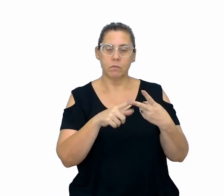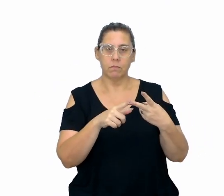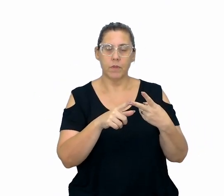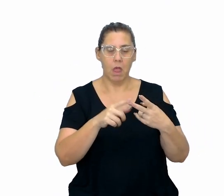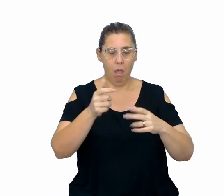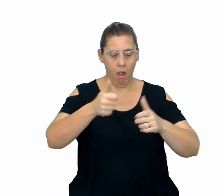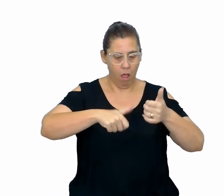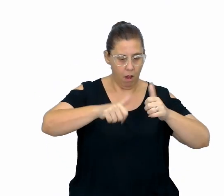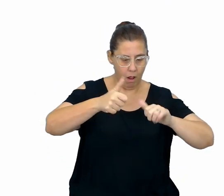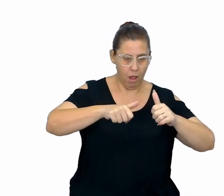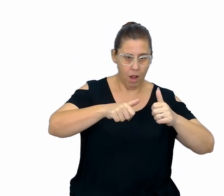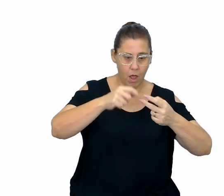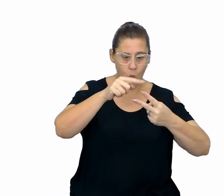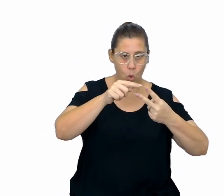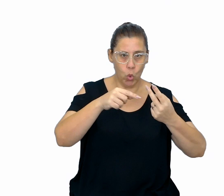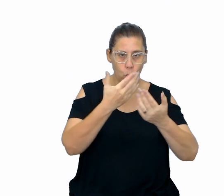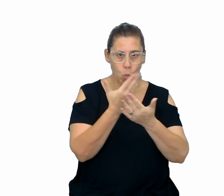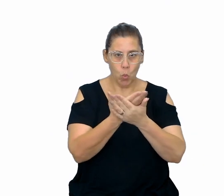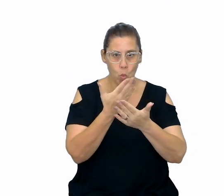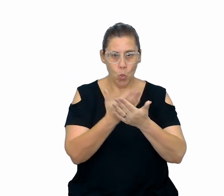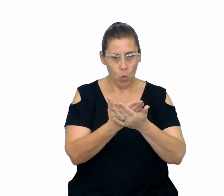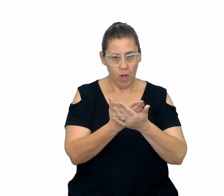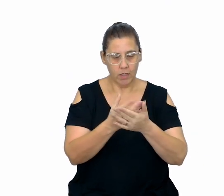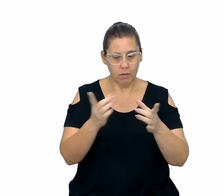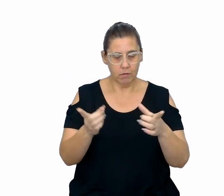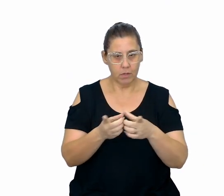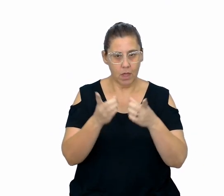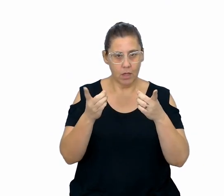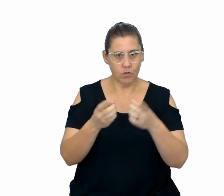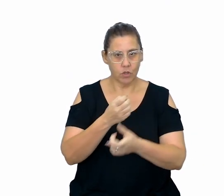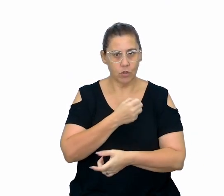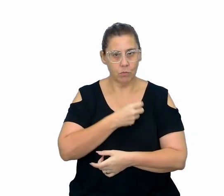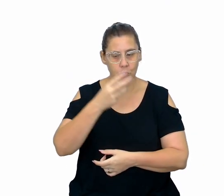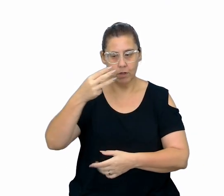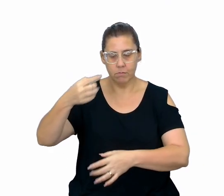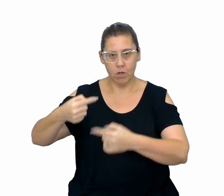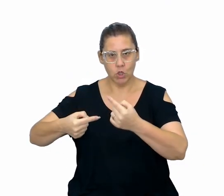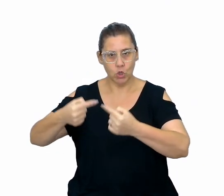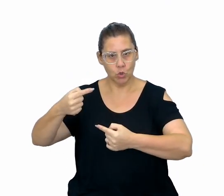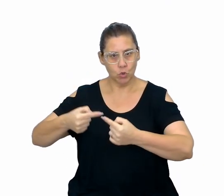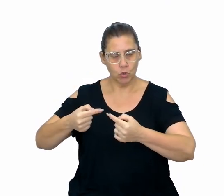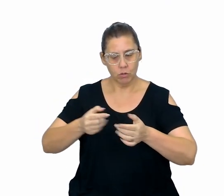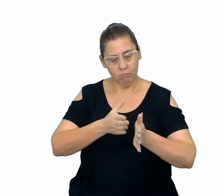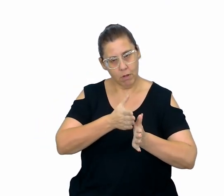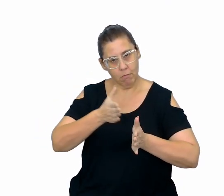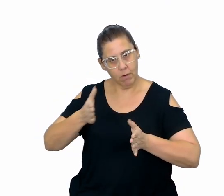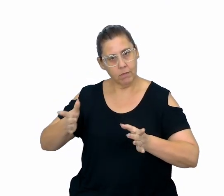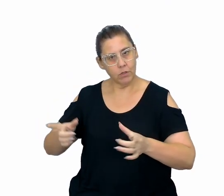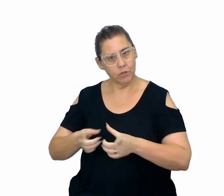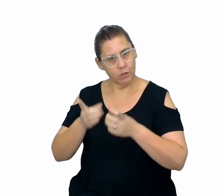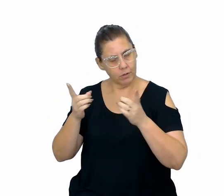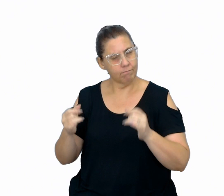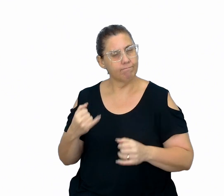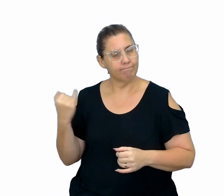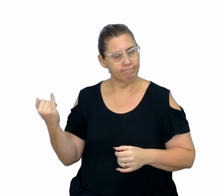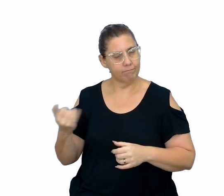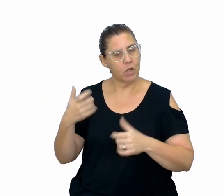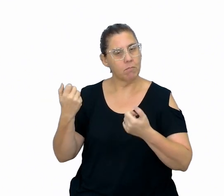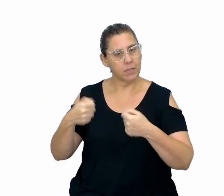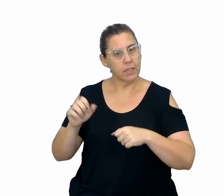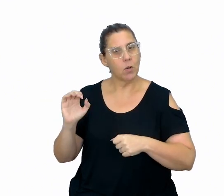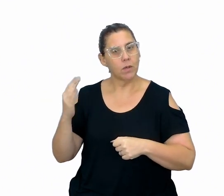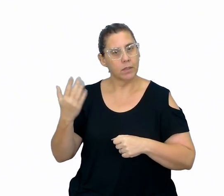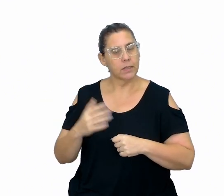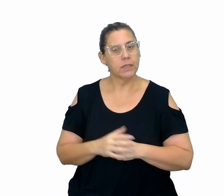momento, analisamos 2 aulas da sequência didática 3 a fim de discutir os procedimentos didáticos necessários à sua